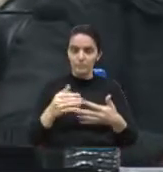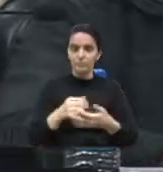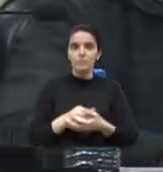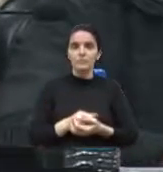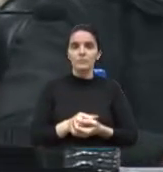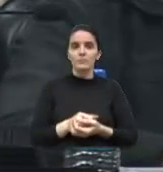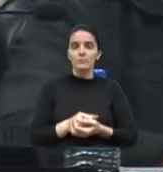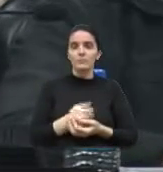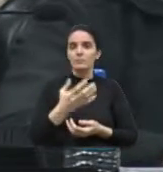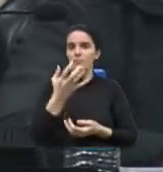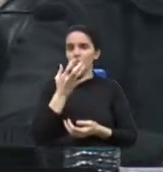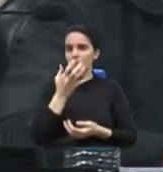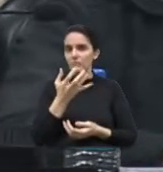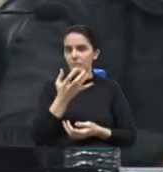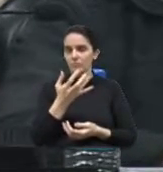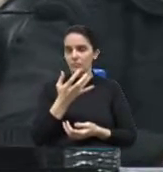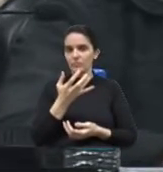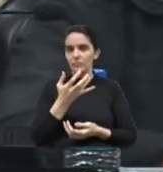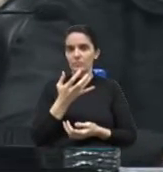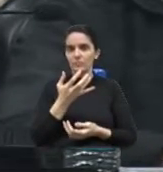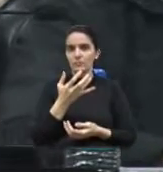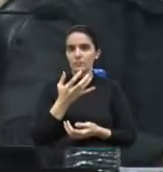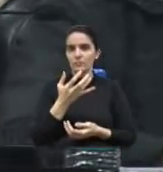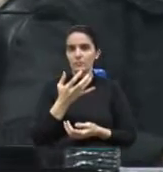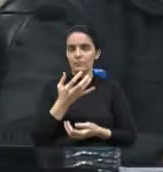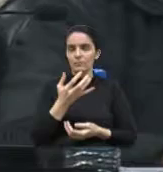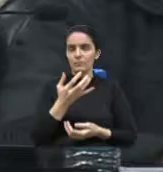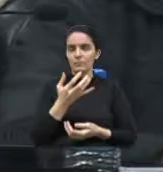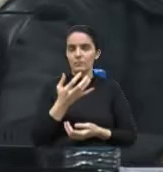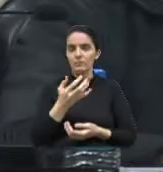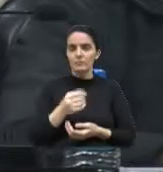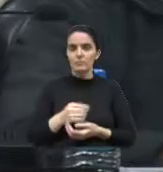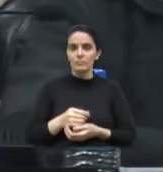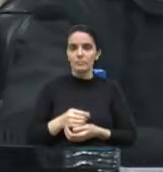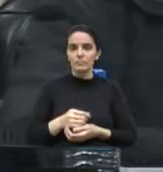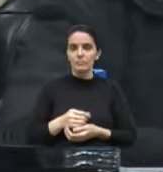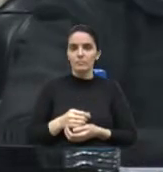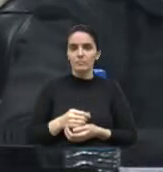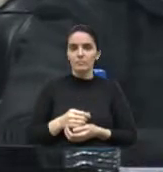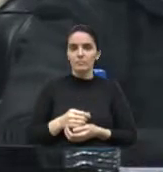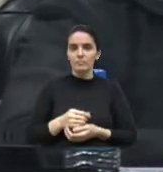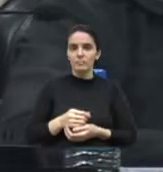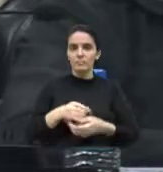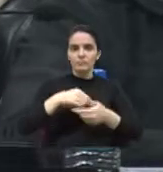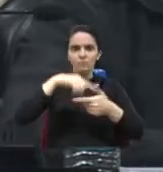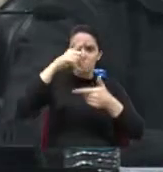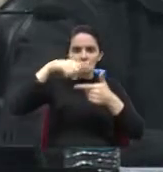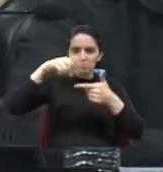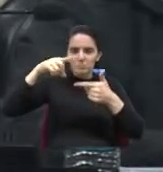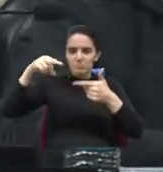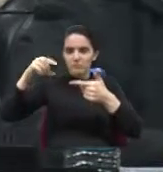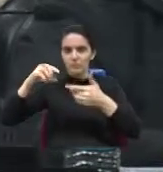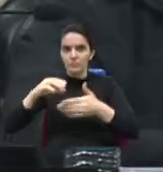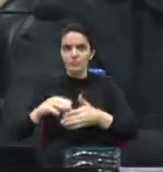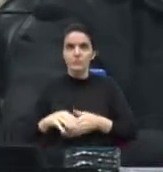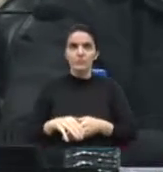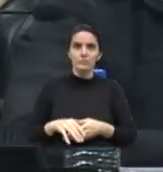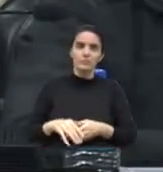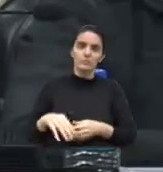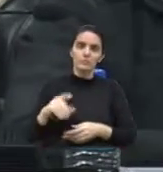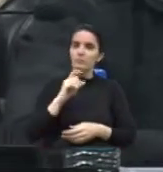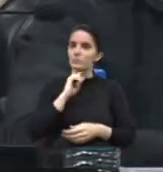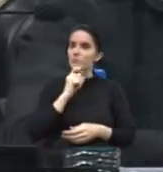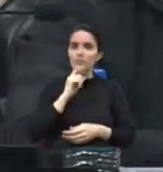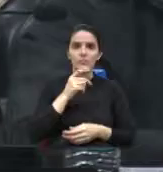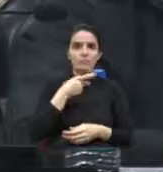estamos buscando dados, informações e parâmetros. Ninguém nem começou a falar ainda